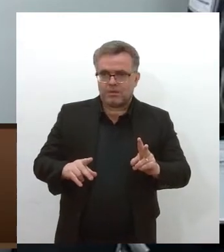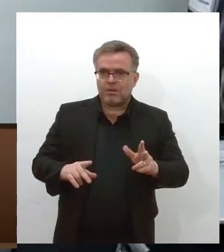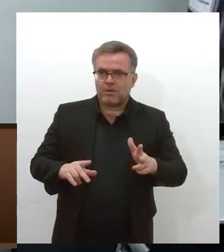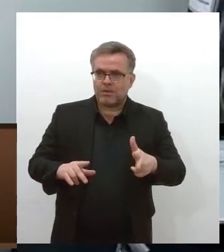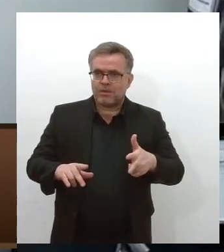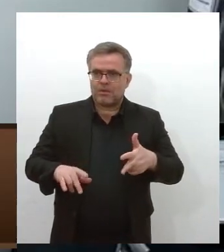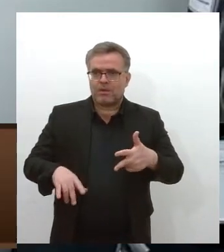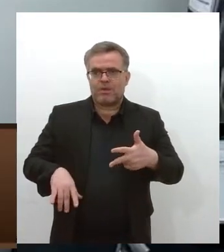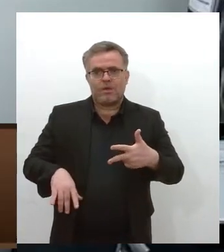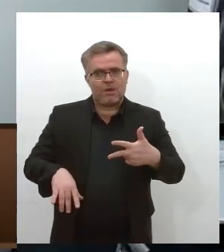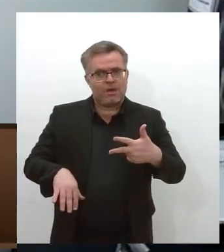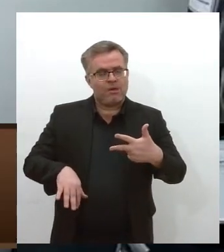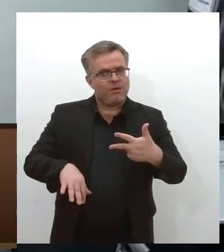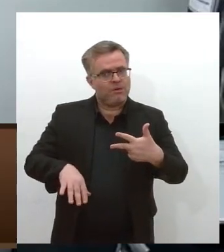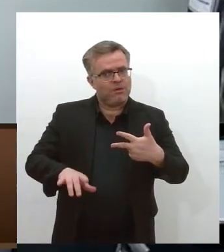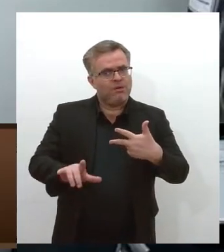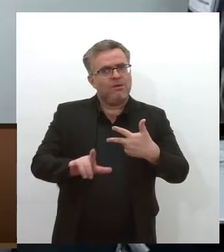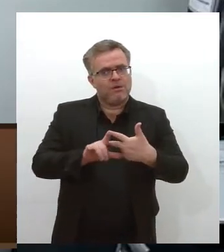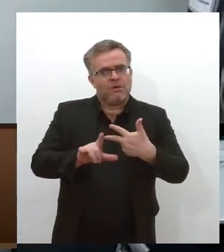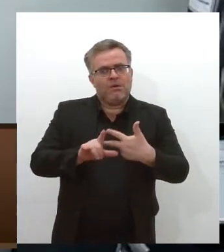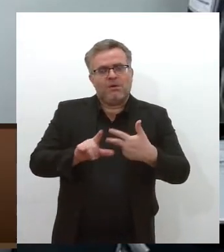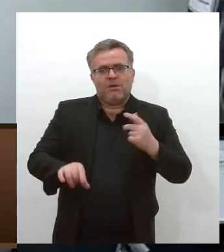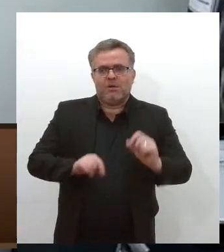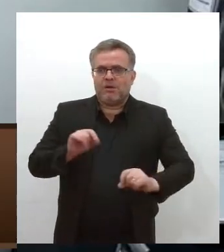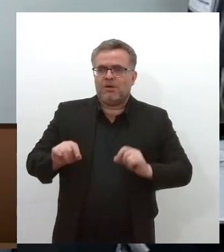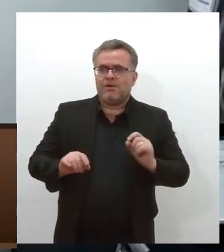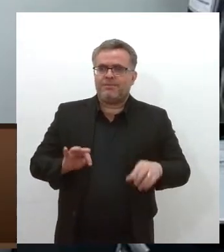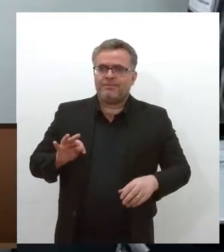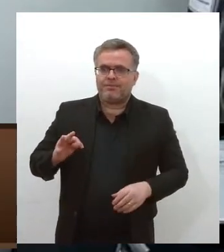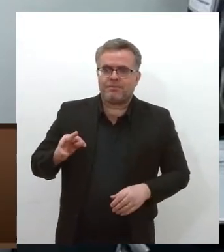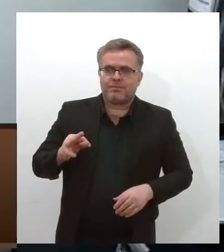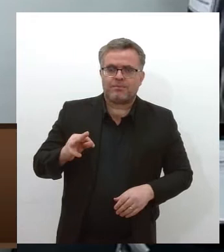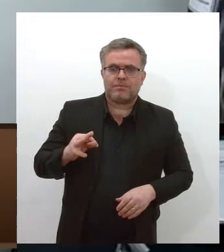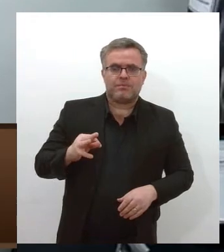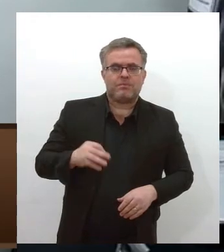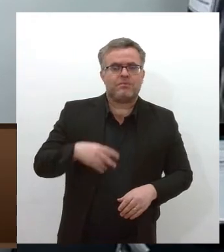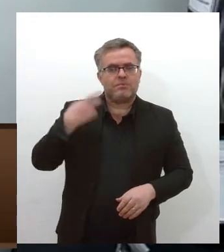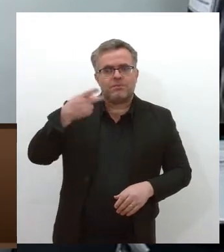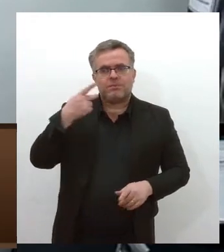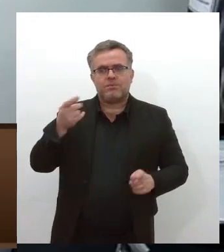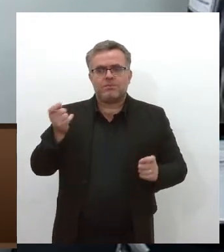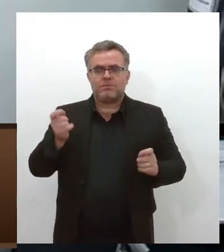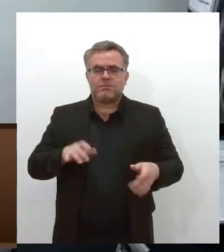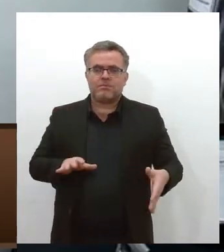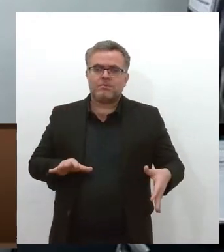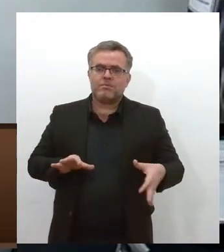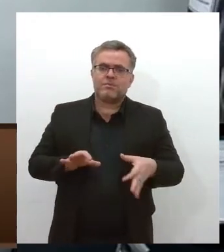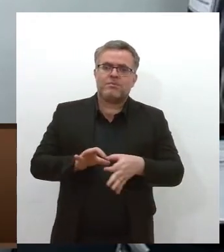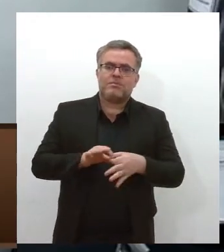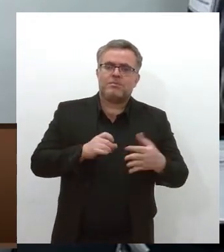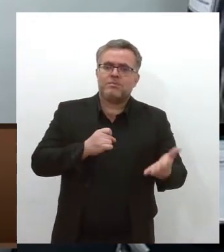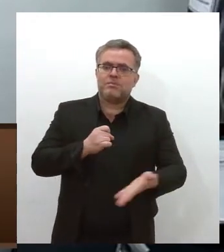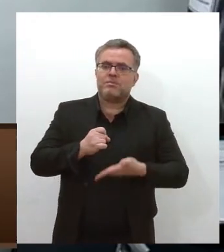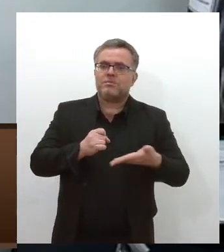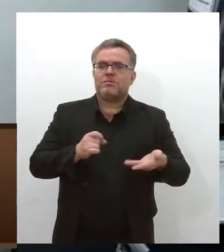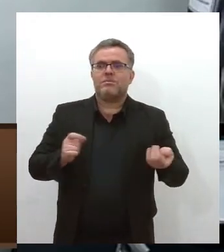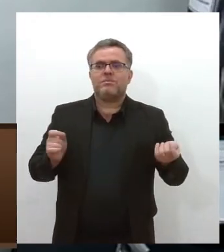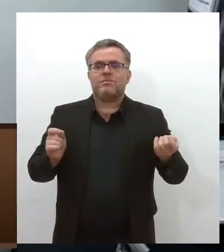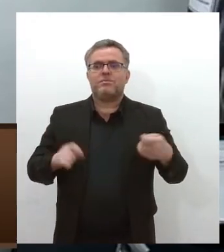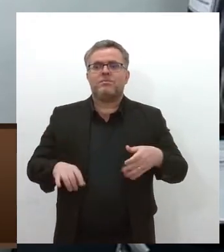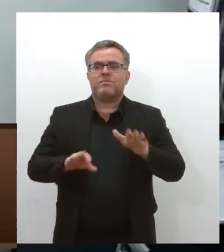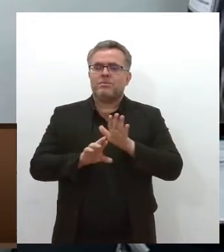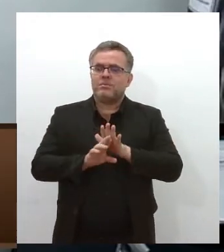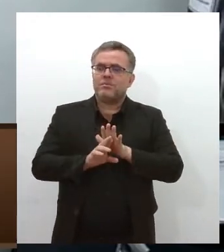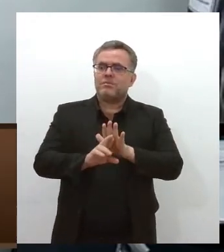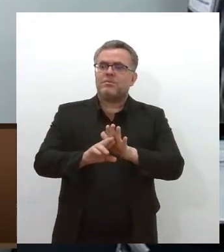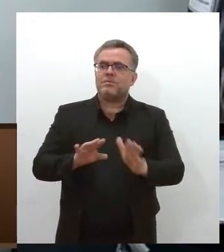a literatura política, a prática política deve ser baseada nisso, é o poder que representa, de fato,